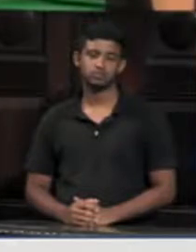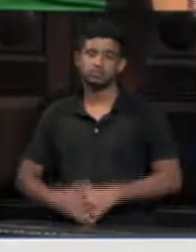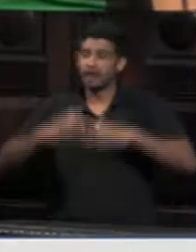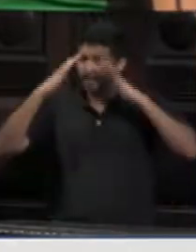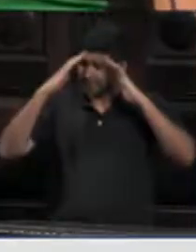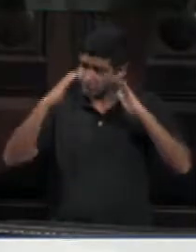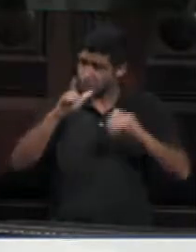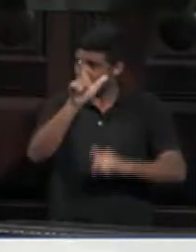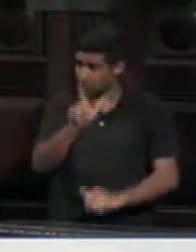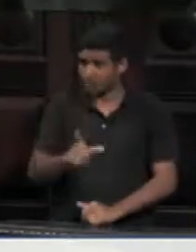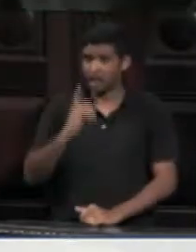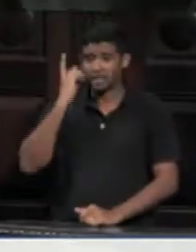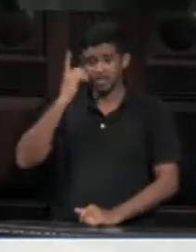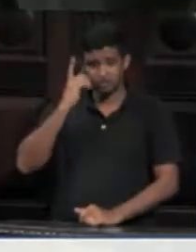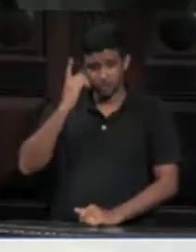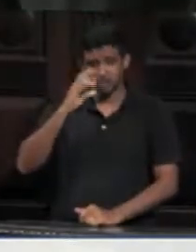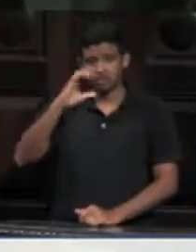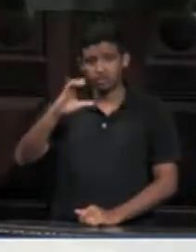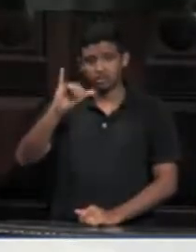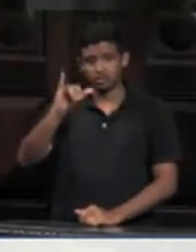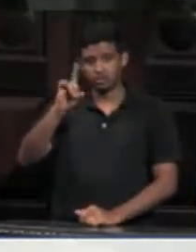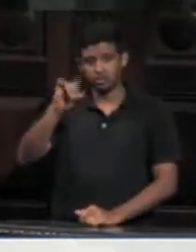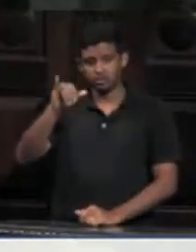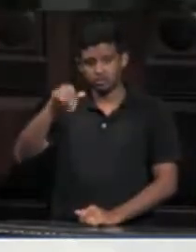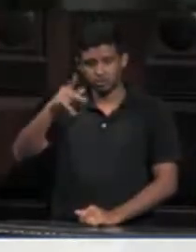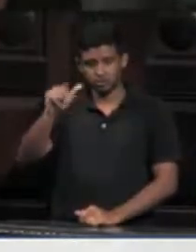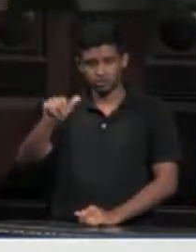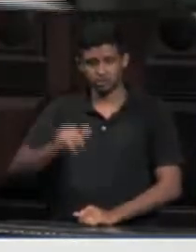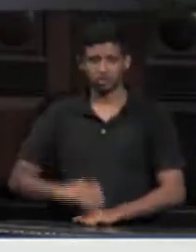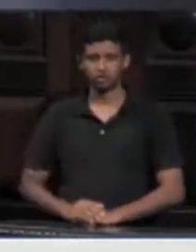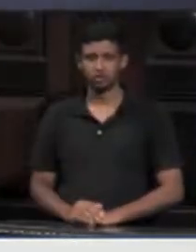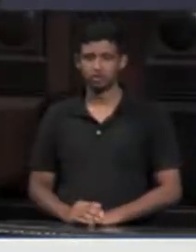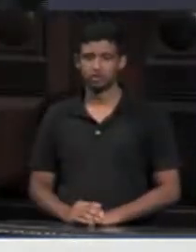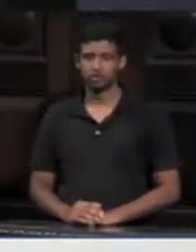deputada Cidinha, eu deixei para ela falar também, porque eu respeito a deputada Cidinha.